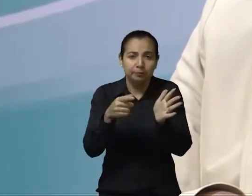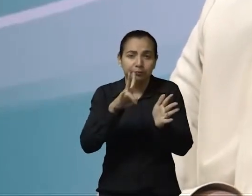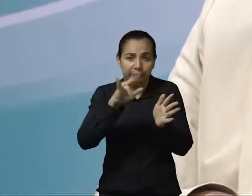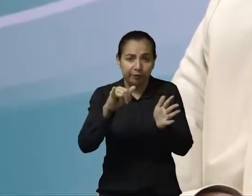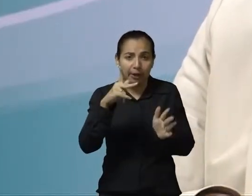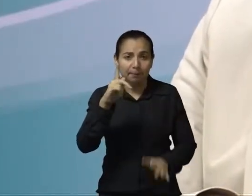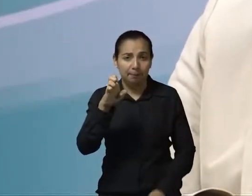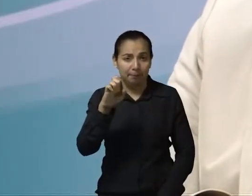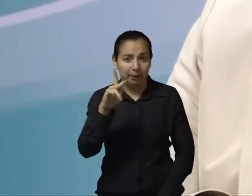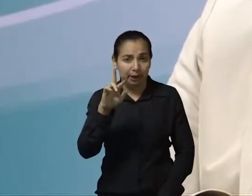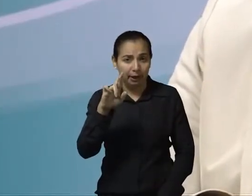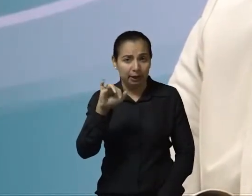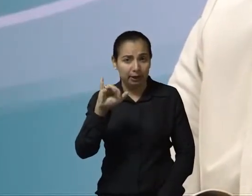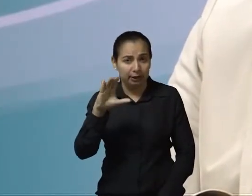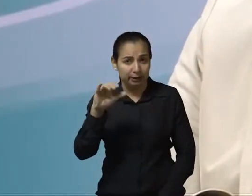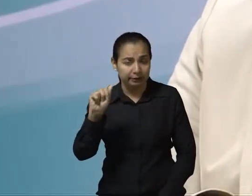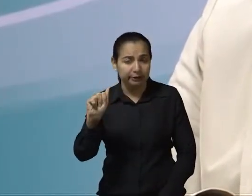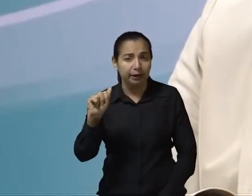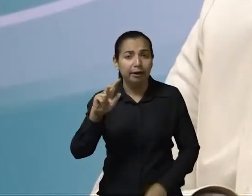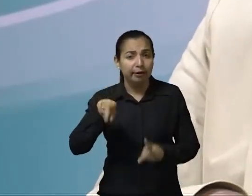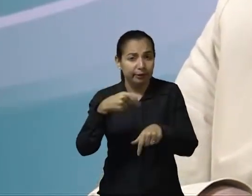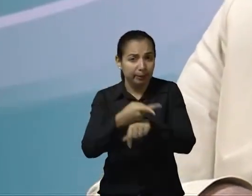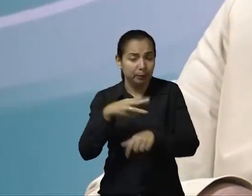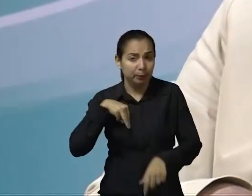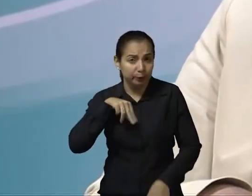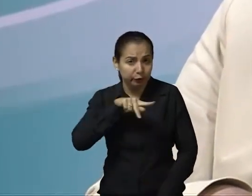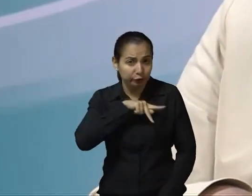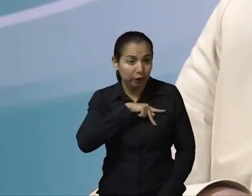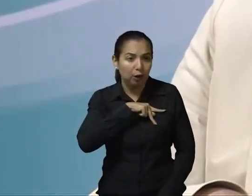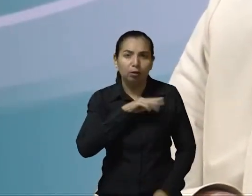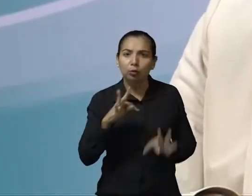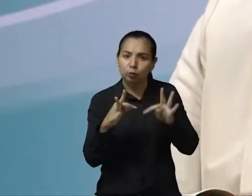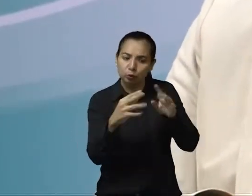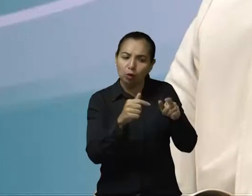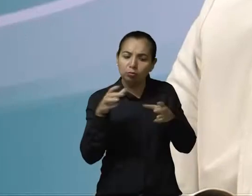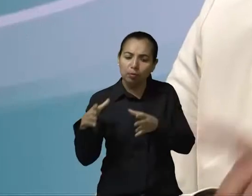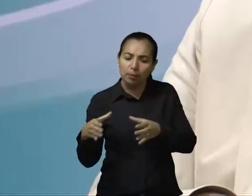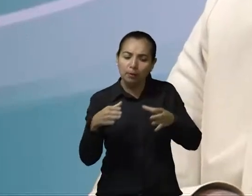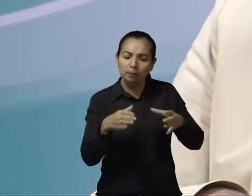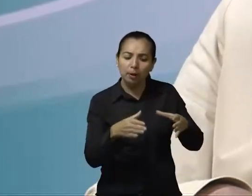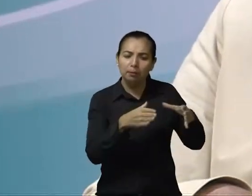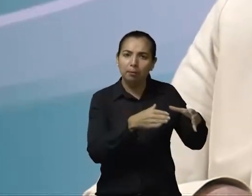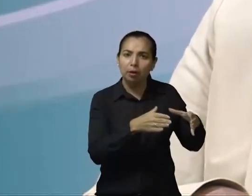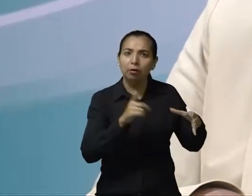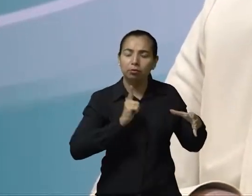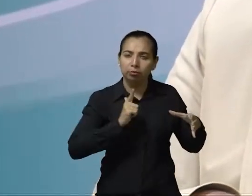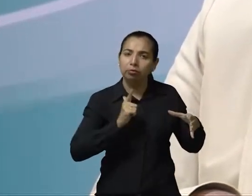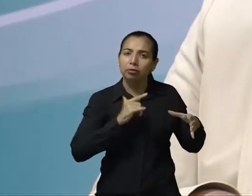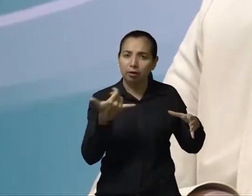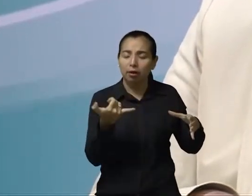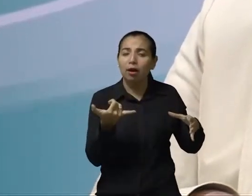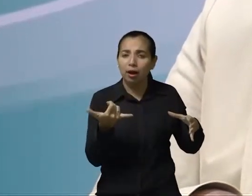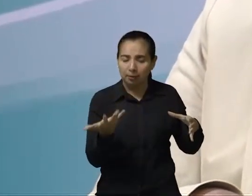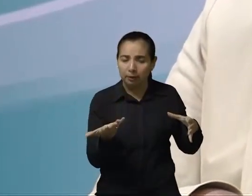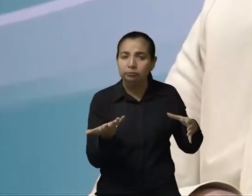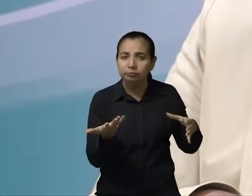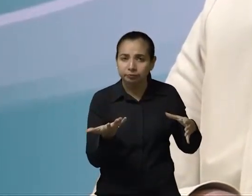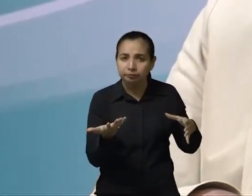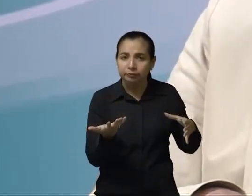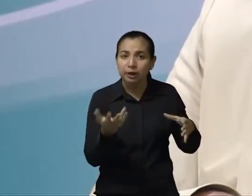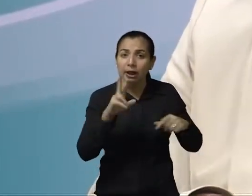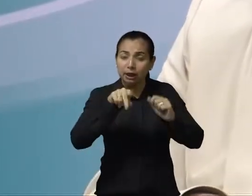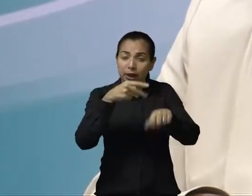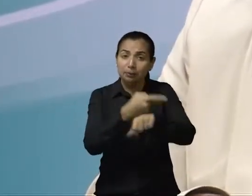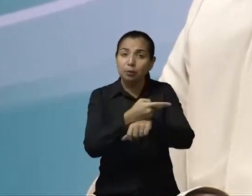perícia, depois ele vai lá para o Ministério Público, que também tem arma, que vai para o Judiciário, que também tem, que vai para o